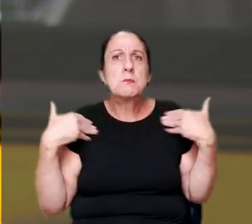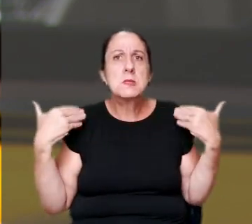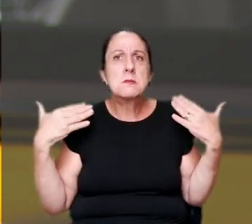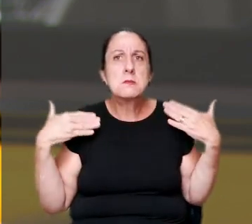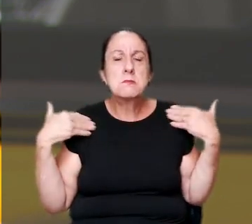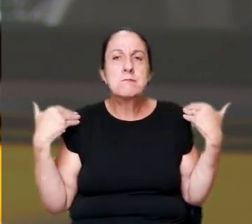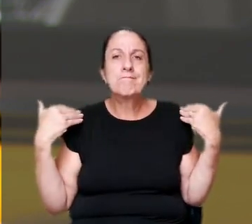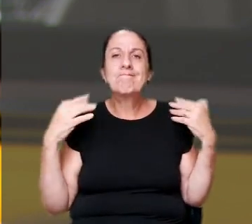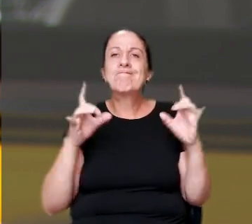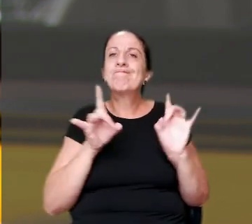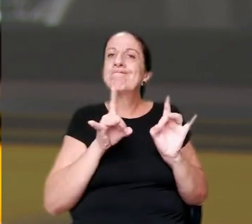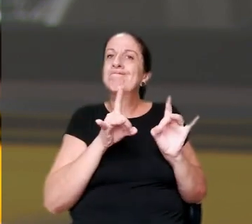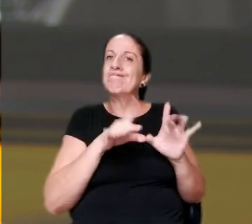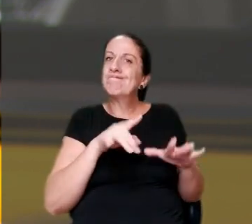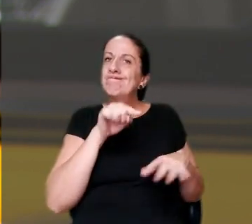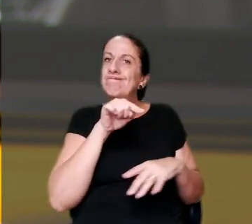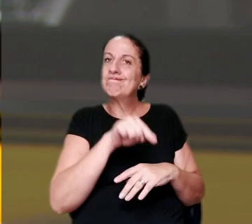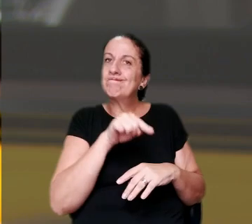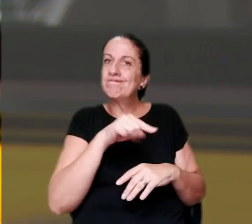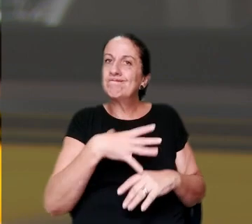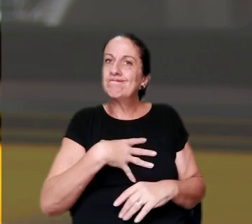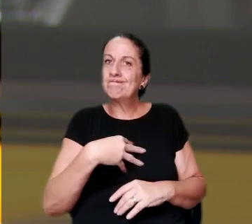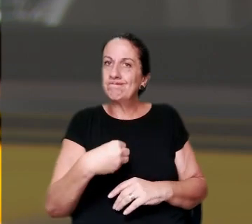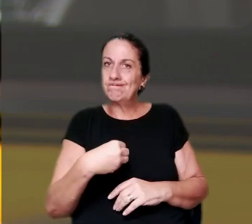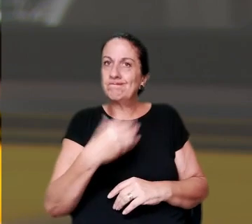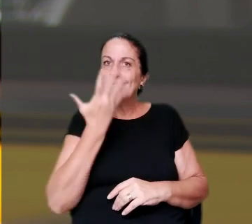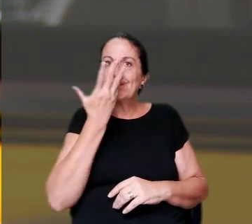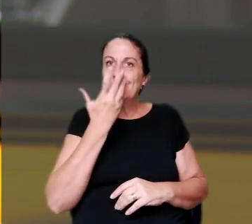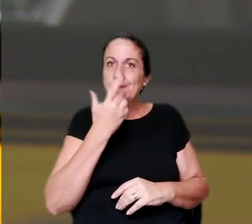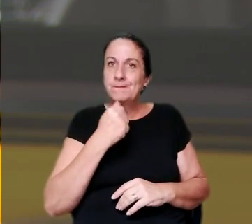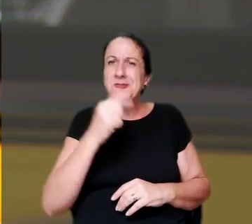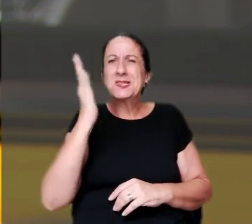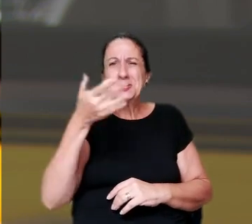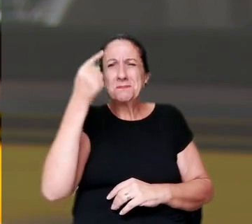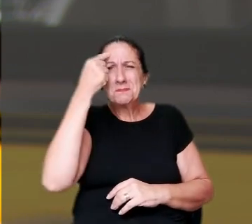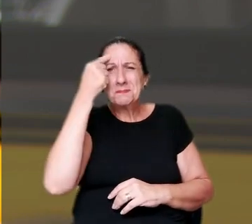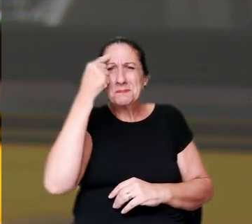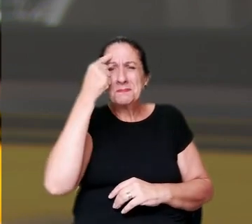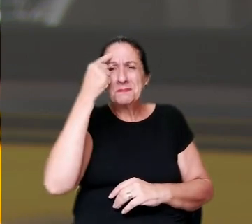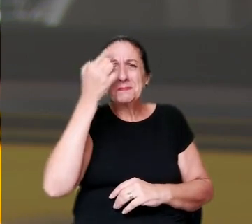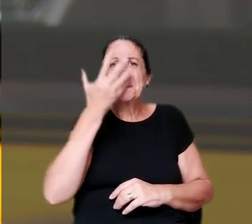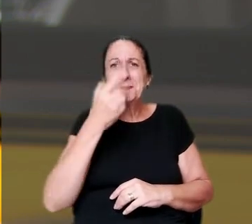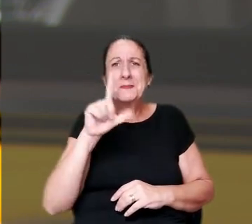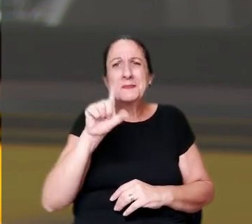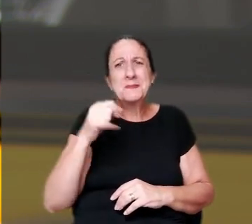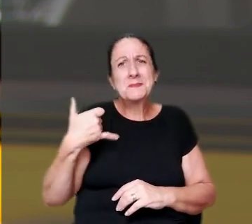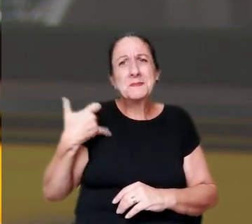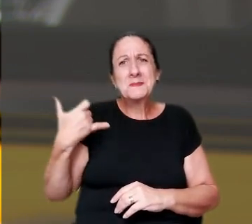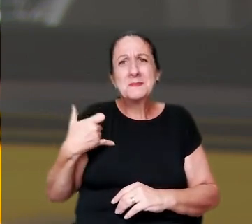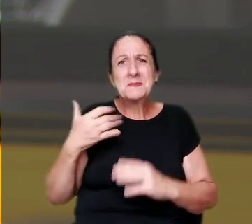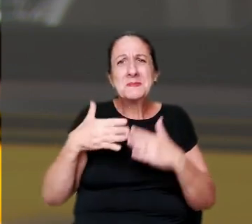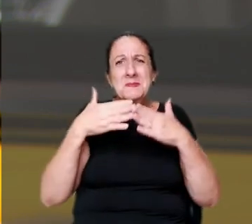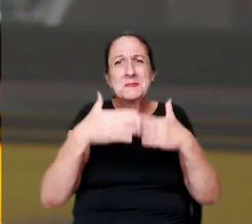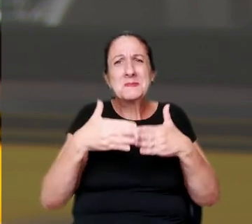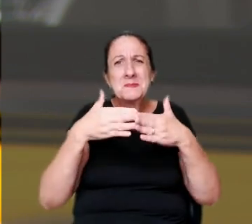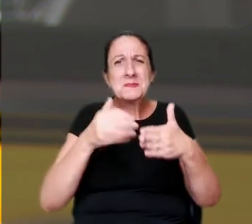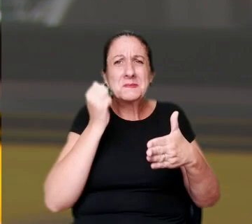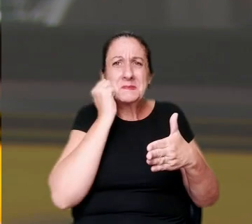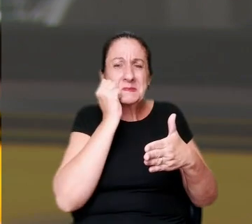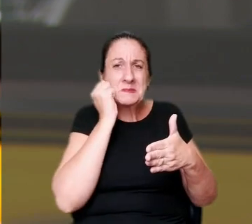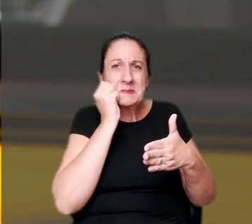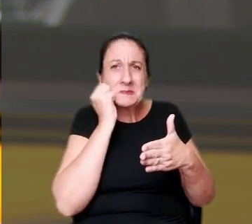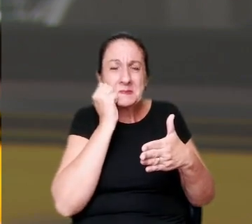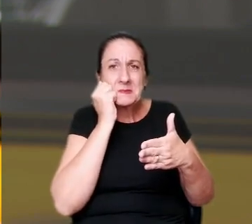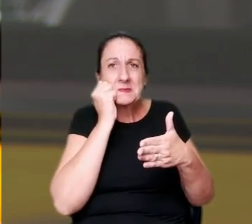passear, e lá vende o menino. E a criança sai, já pensou uma criança de 10 anos no meio de um navio